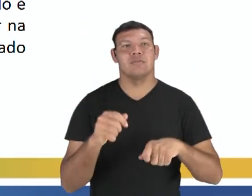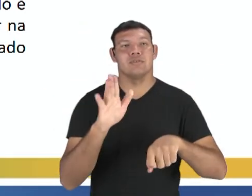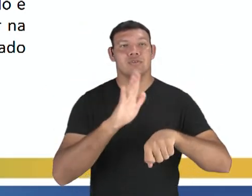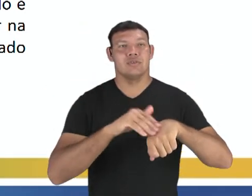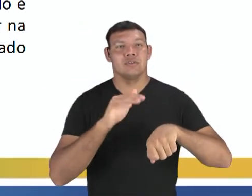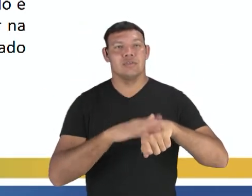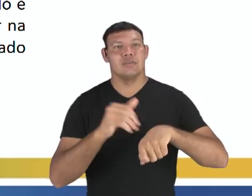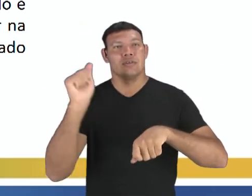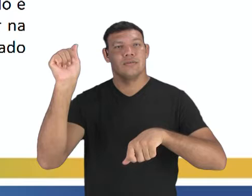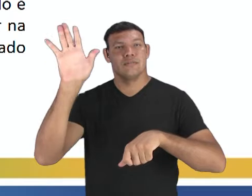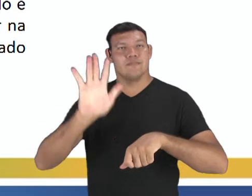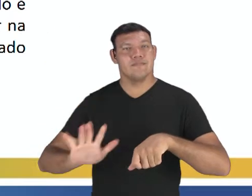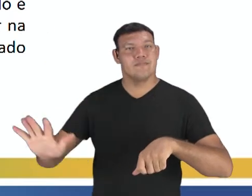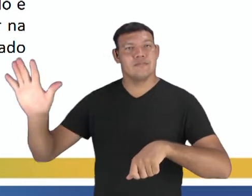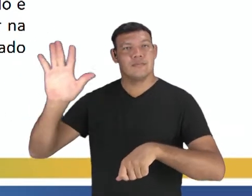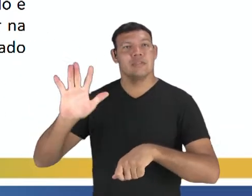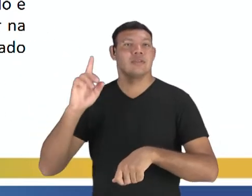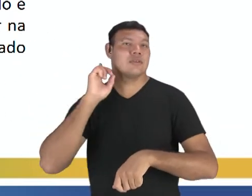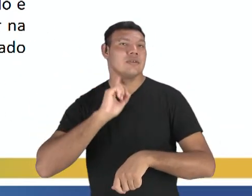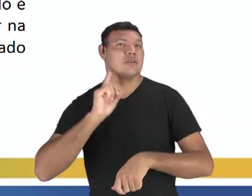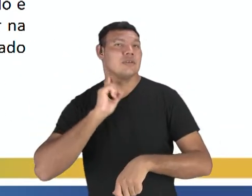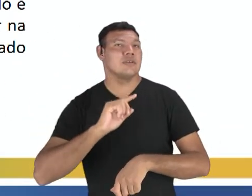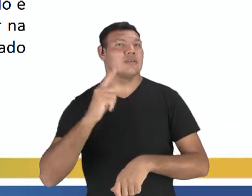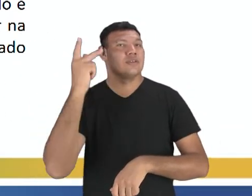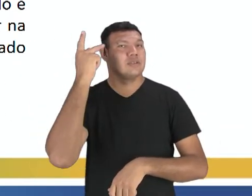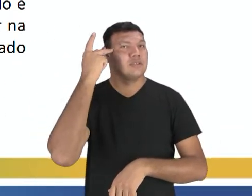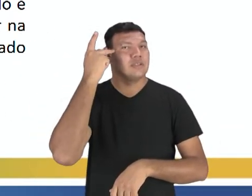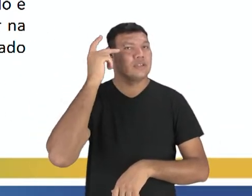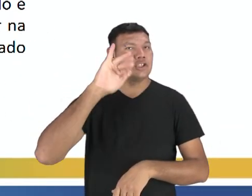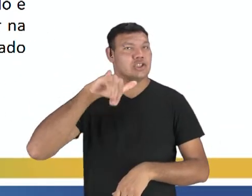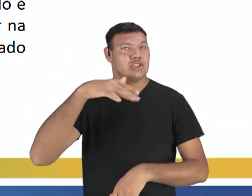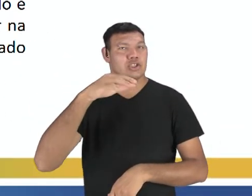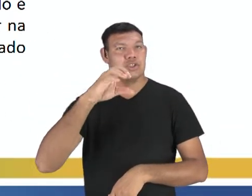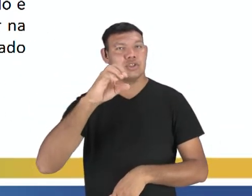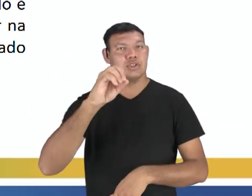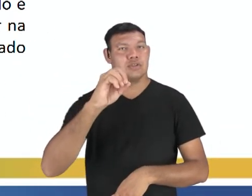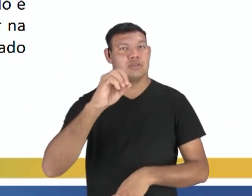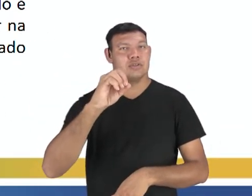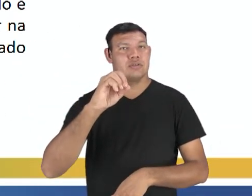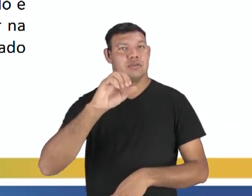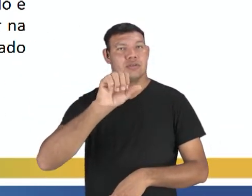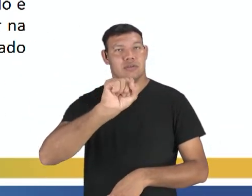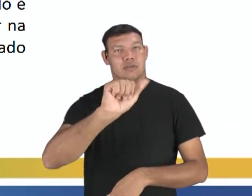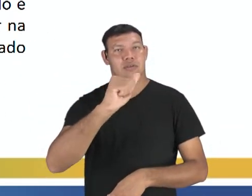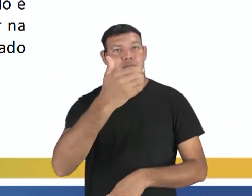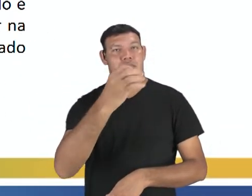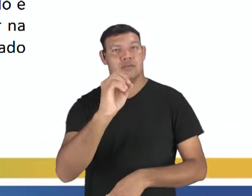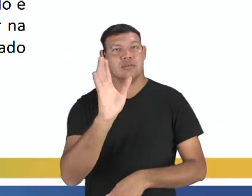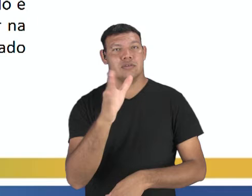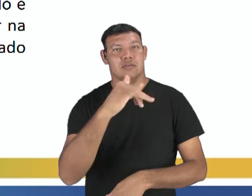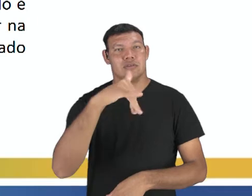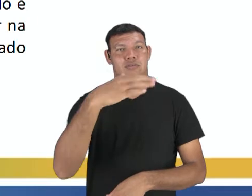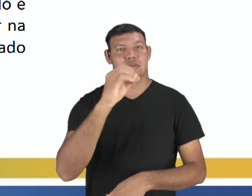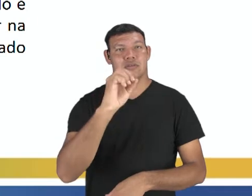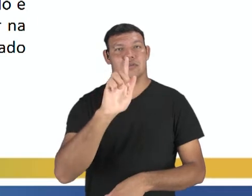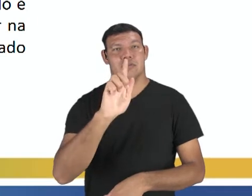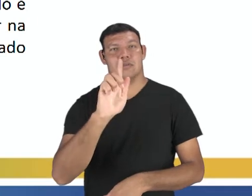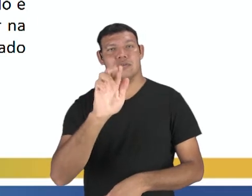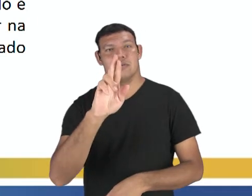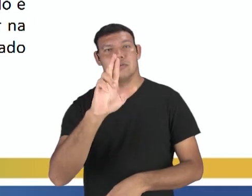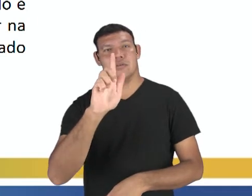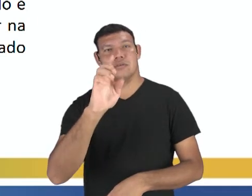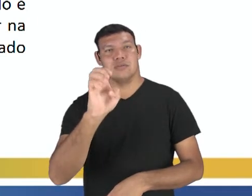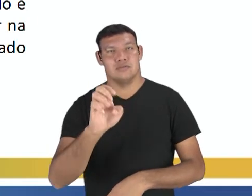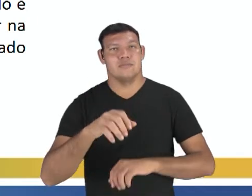São Jorge, já jogou 252 vezes e marcou 63 gols. A gente tem aí